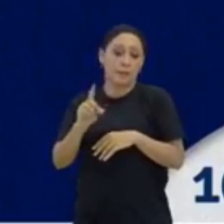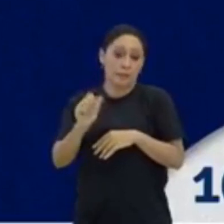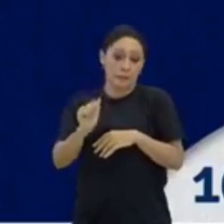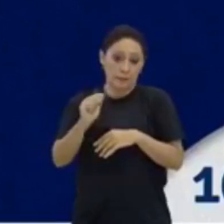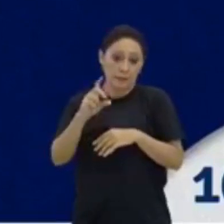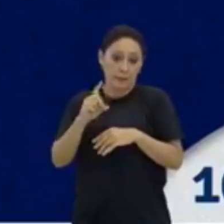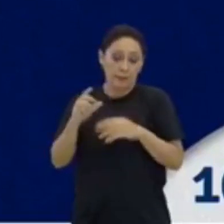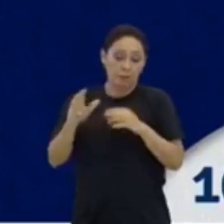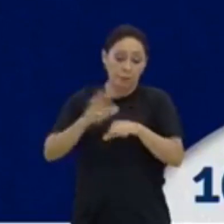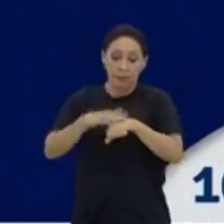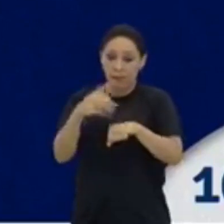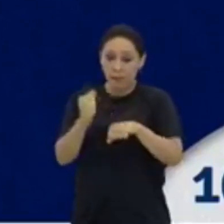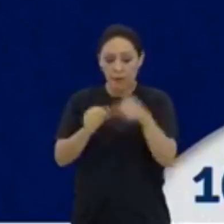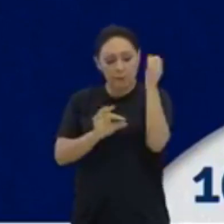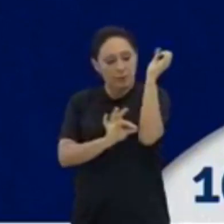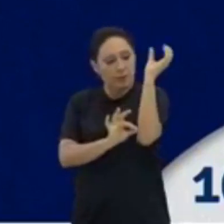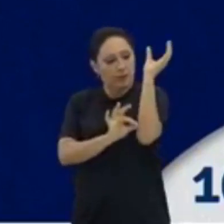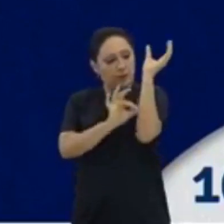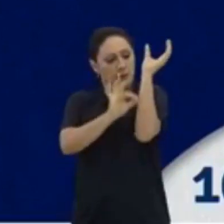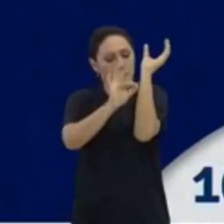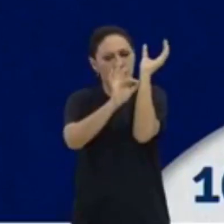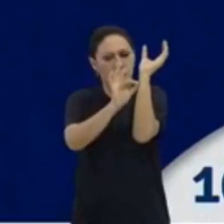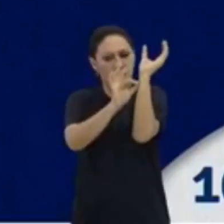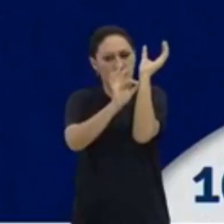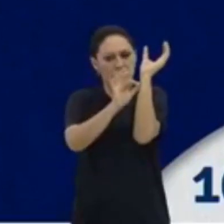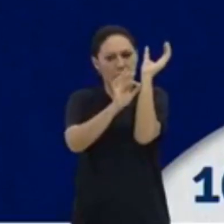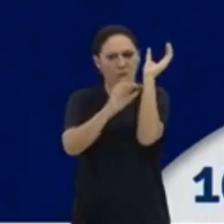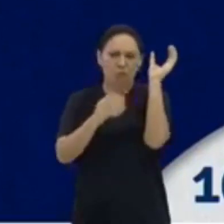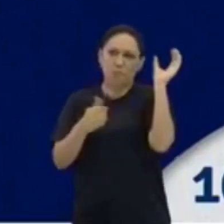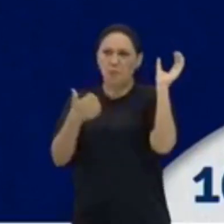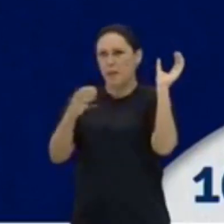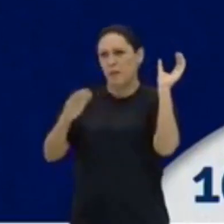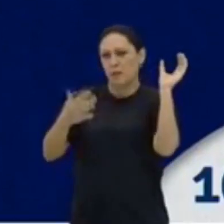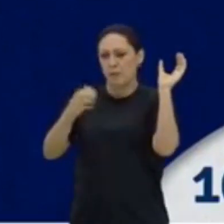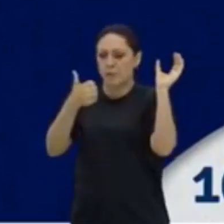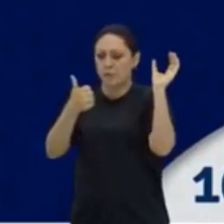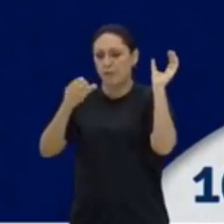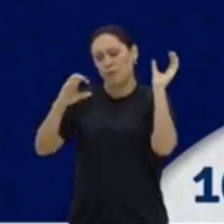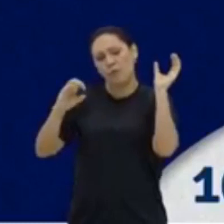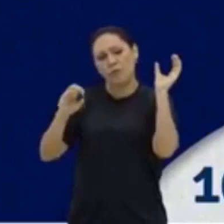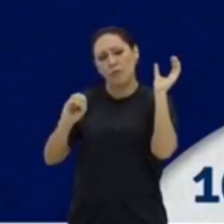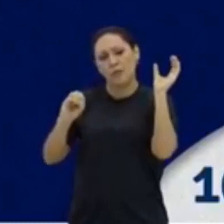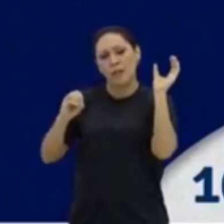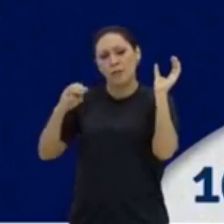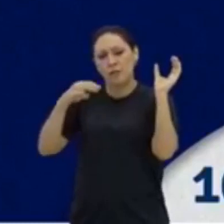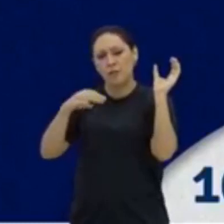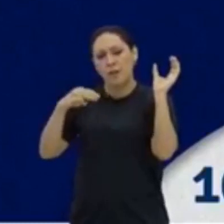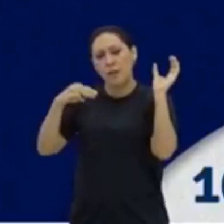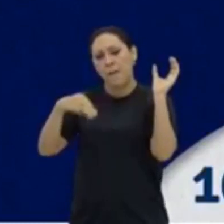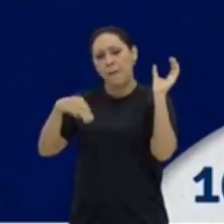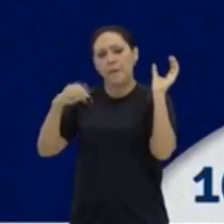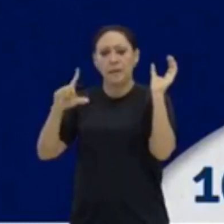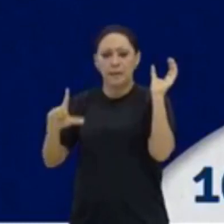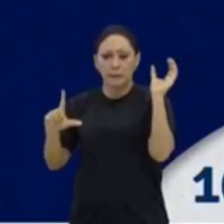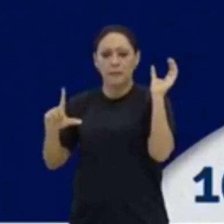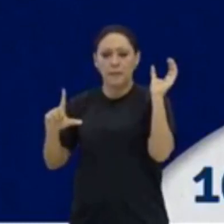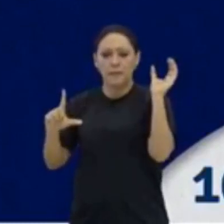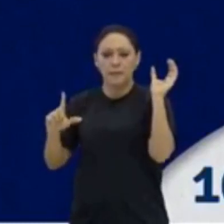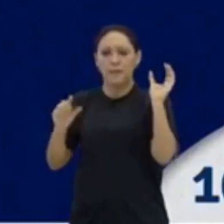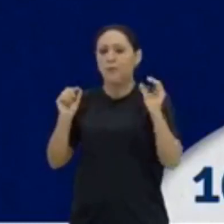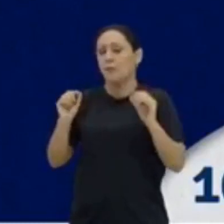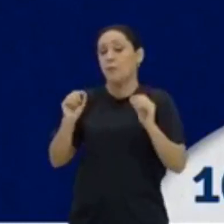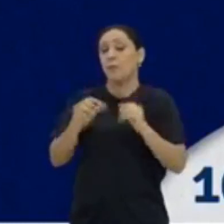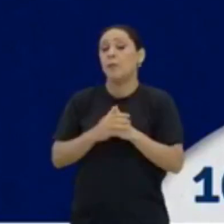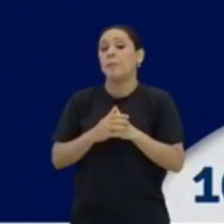árvore? Acho que deve ser aqui uns milímetros, né? Uns 10 milímetros. Será? Sabe, for grande. O que, que seria, pessoal,